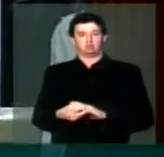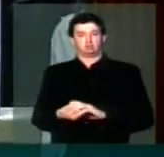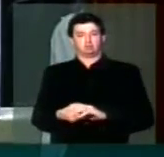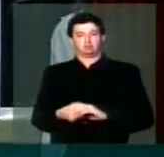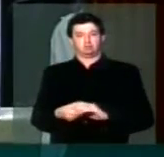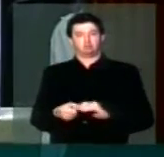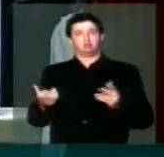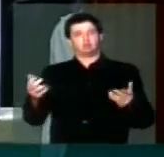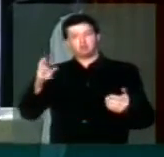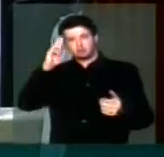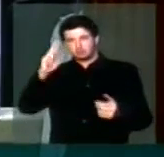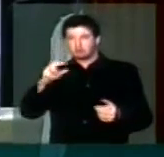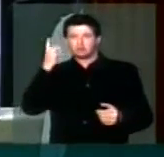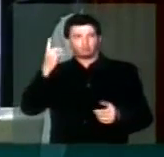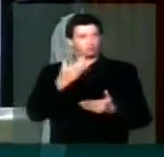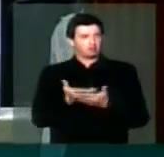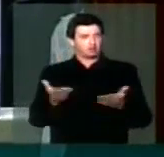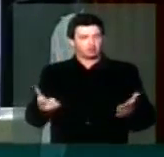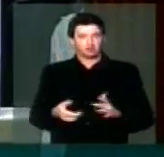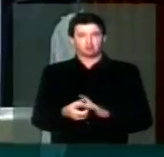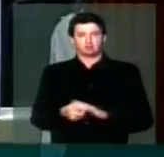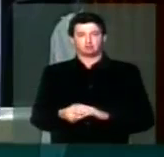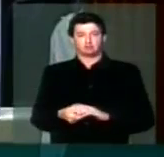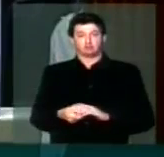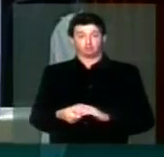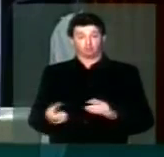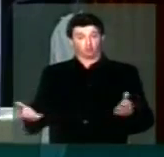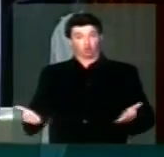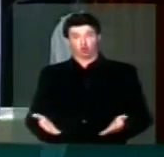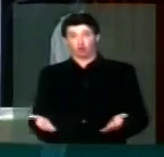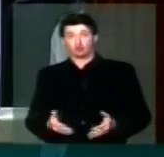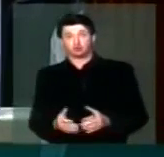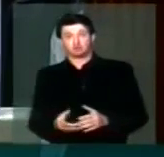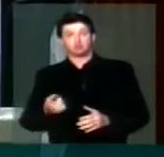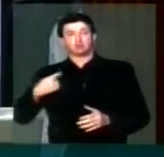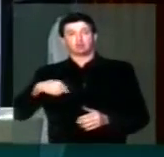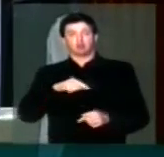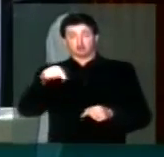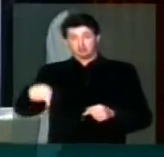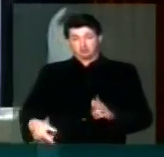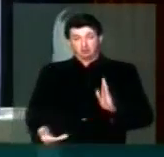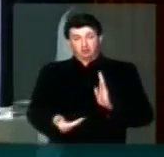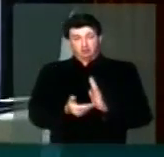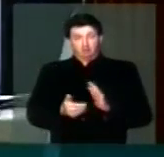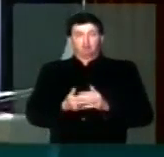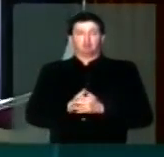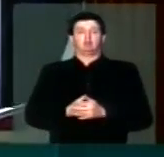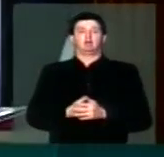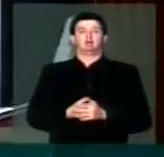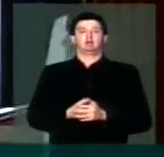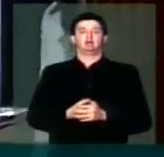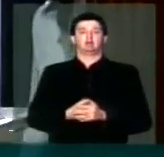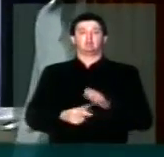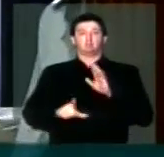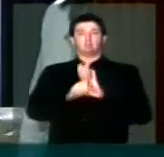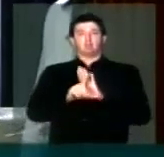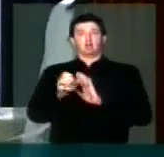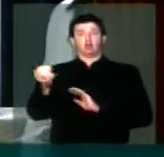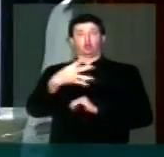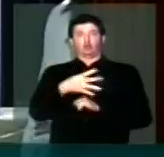senhor presidente, senhoras e senhores parlamentares, no dia de hoje nós entregamos nessa casa uma